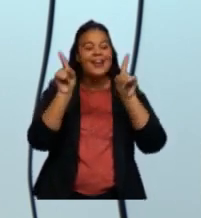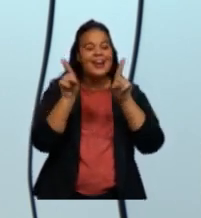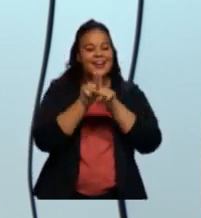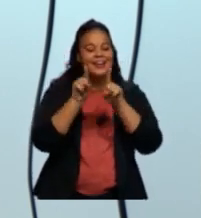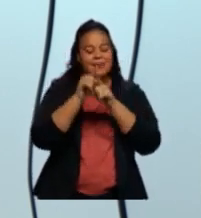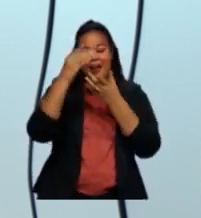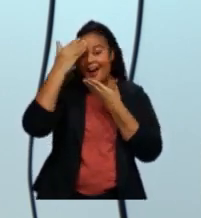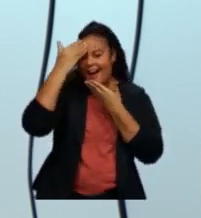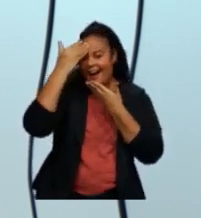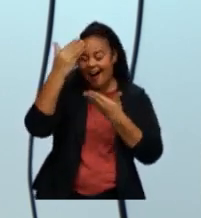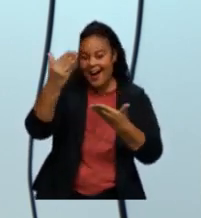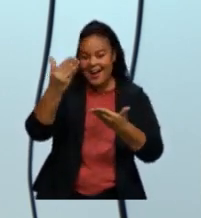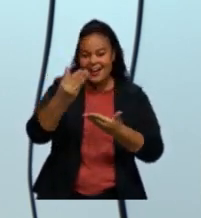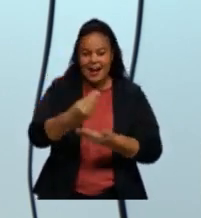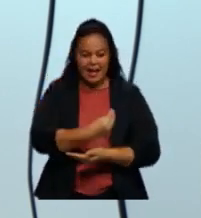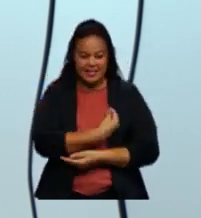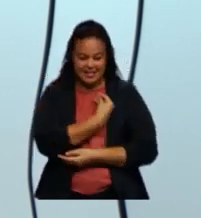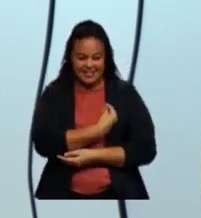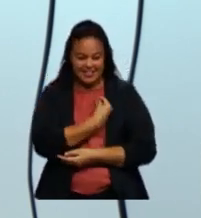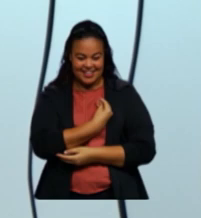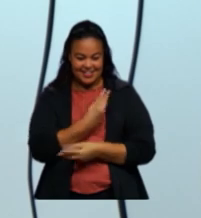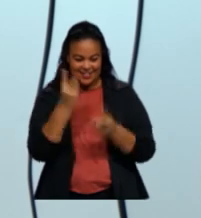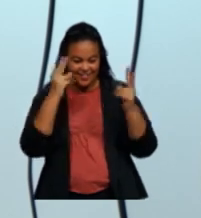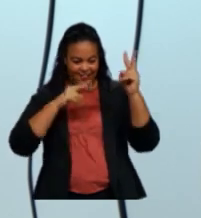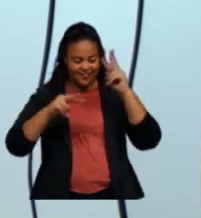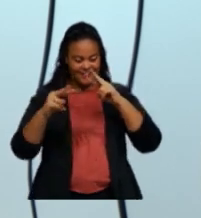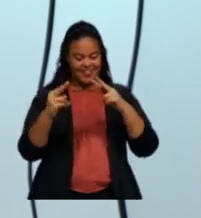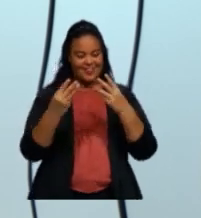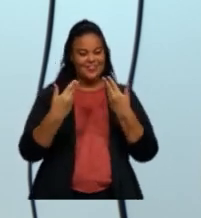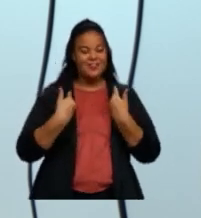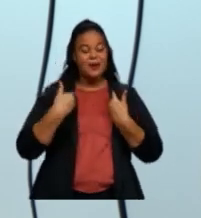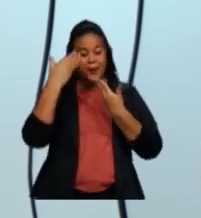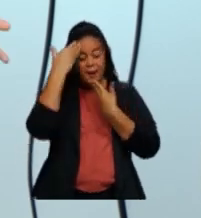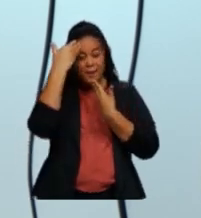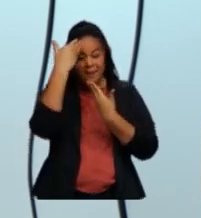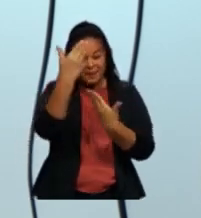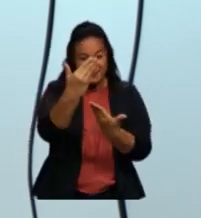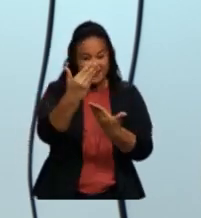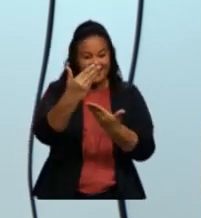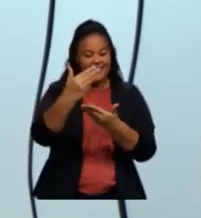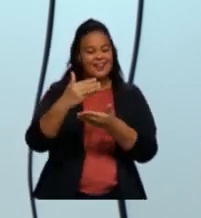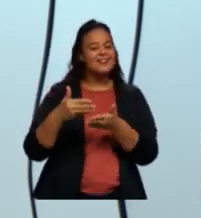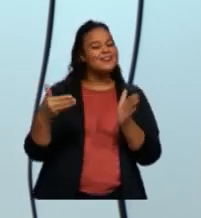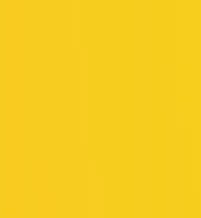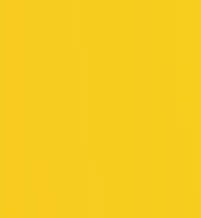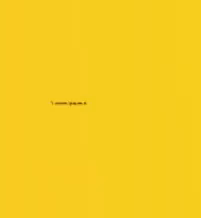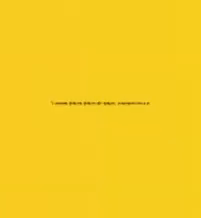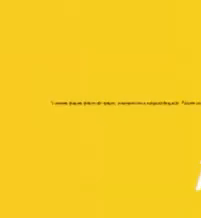participação, por estar assistindo. Muito obrigado e até a próxima.